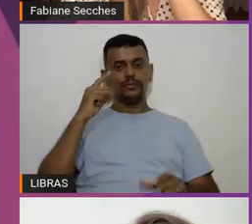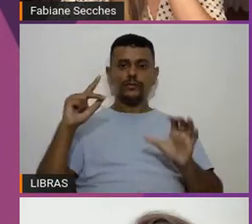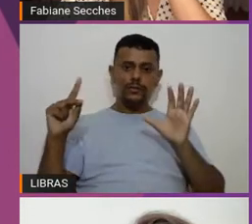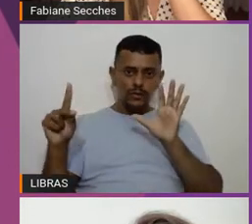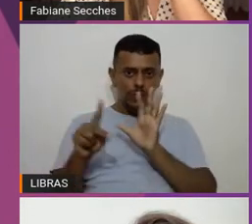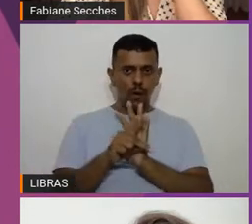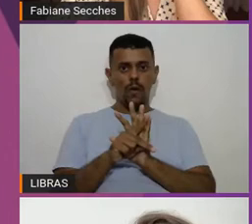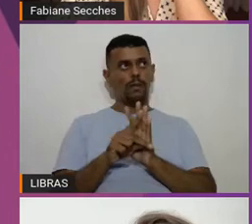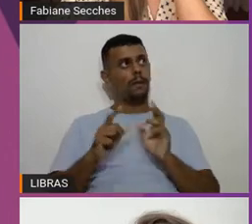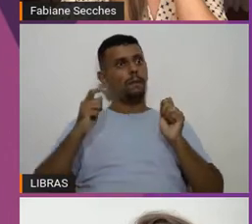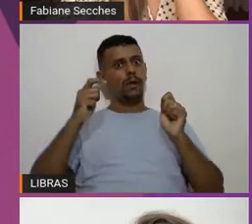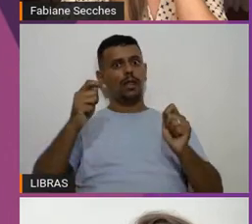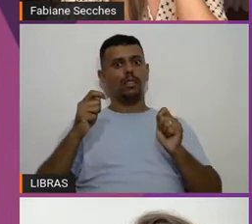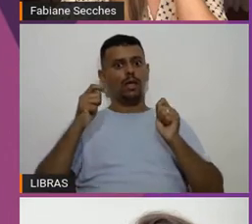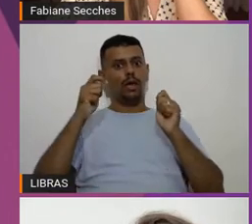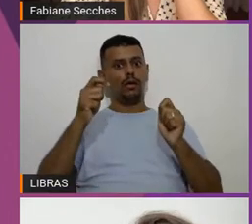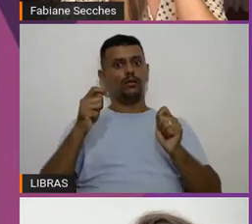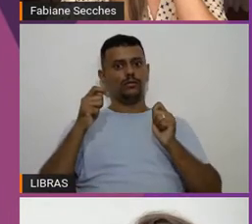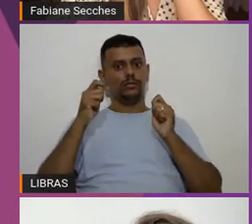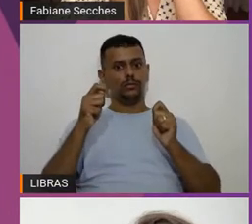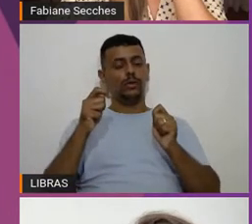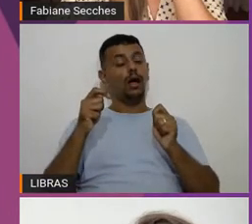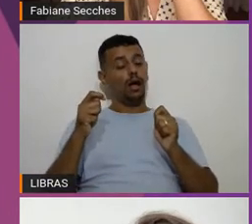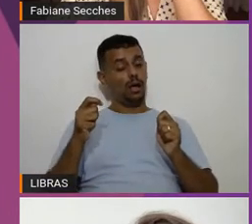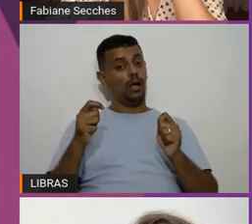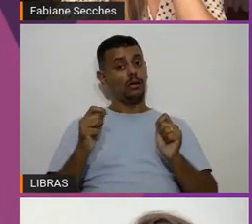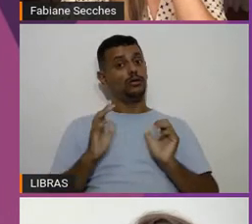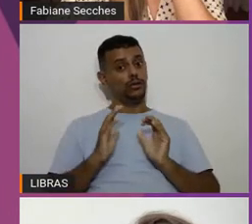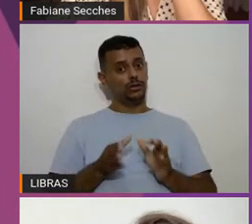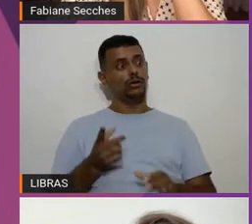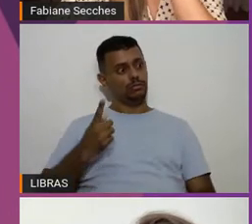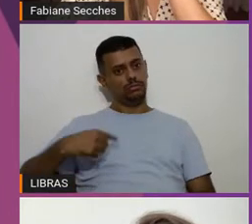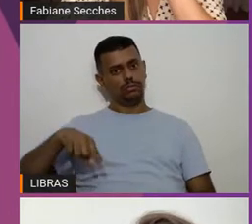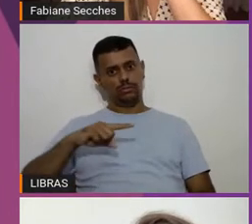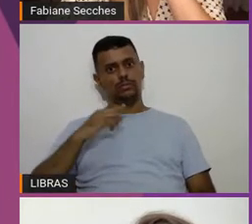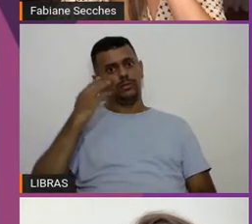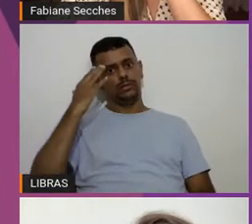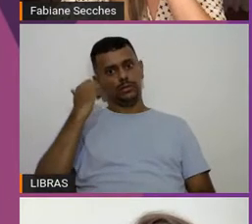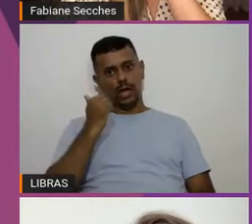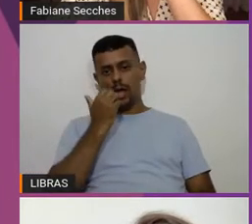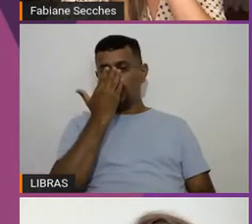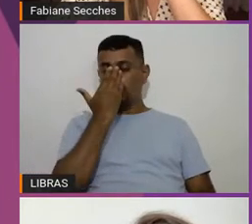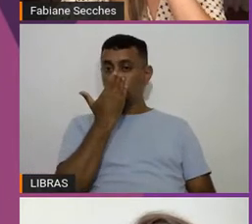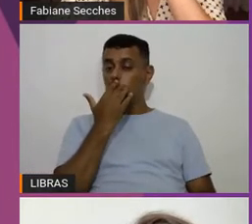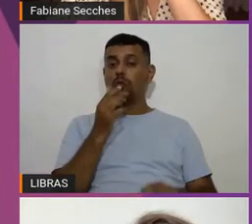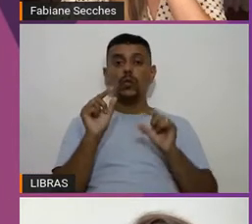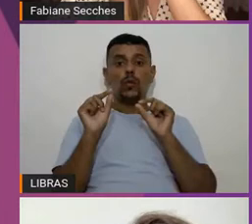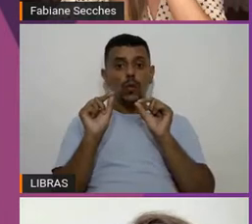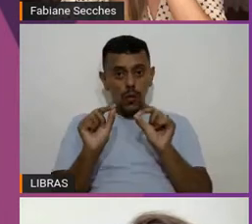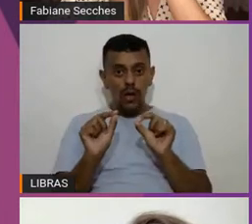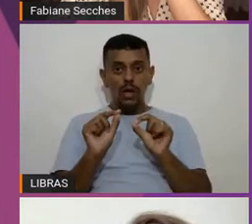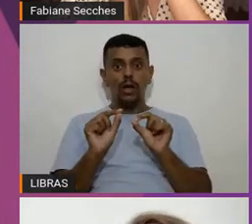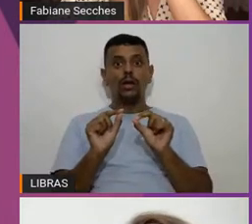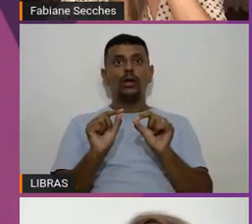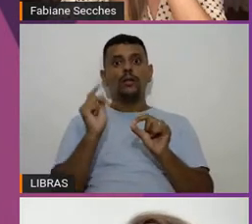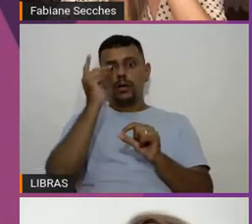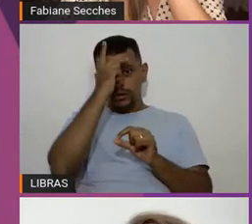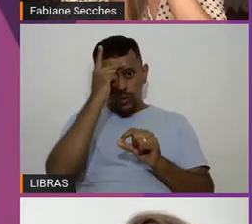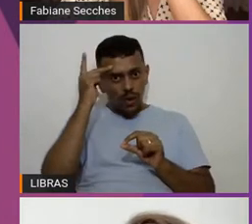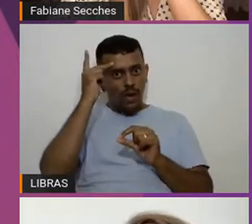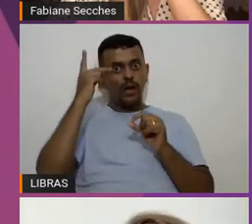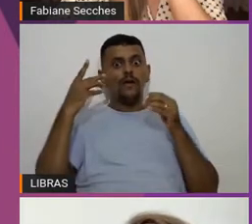minha história de vida me fez ser uma pessoa voltada para estar acontecendo o